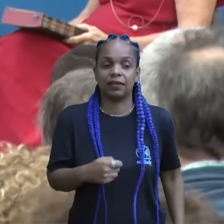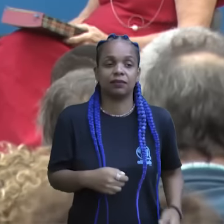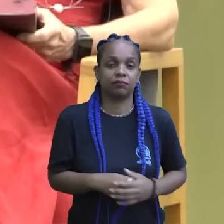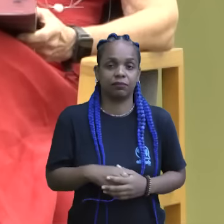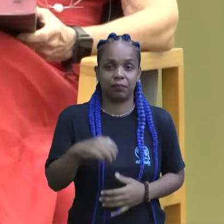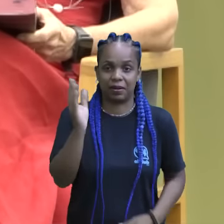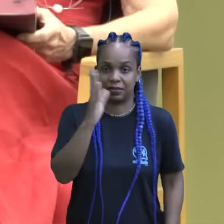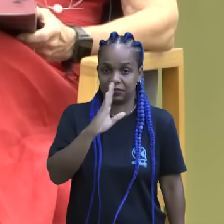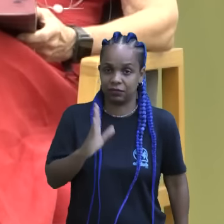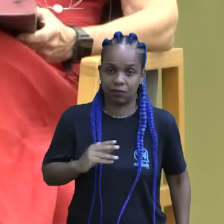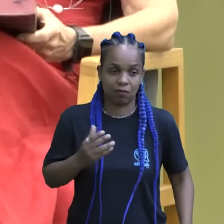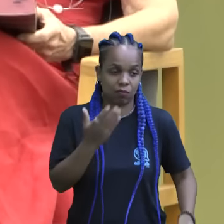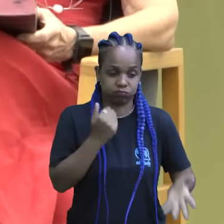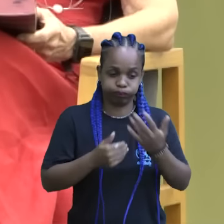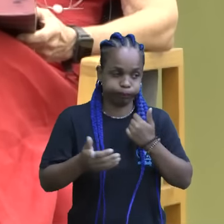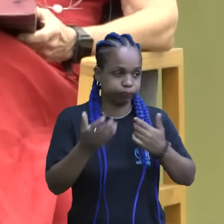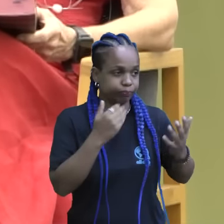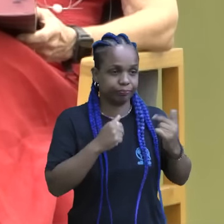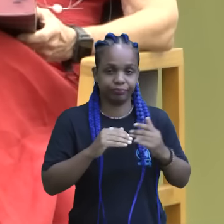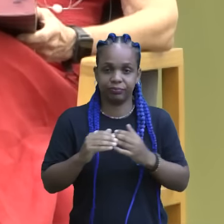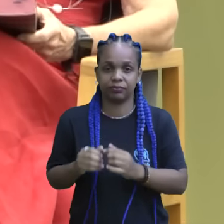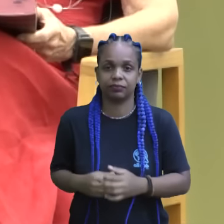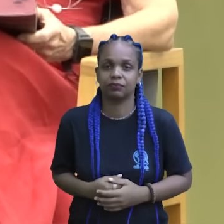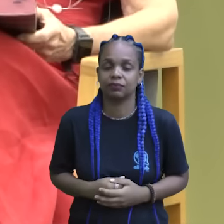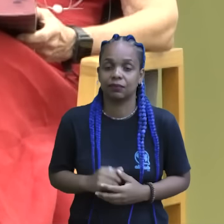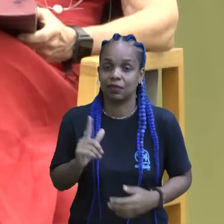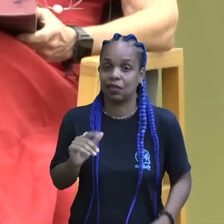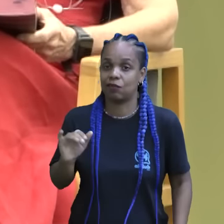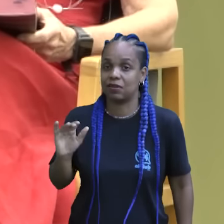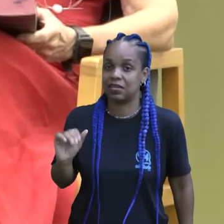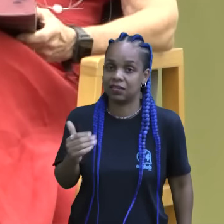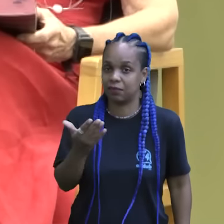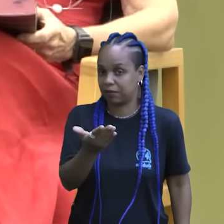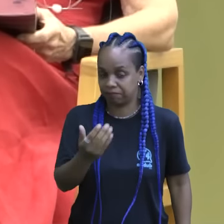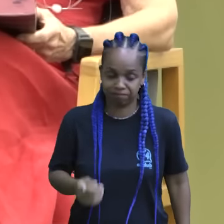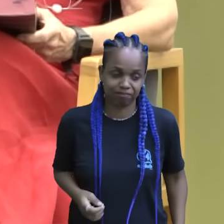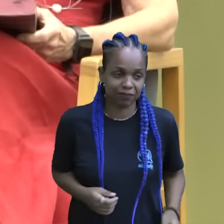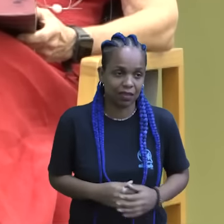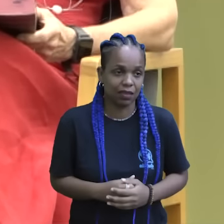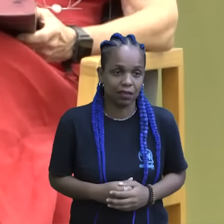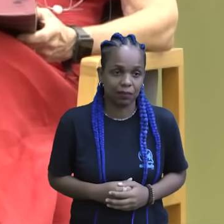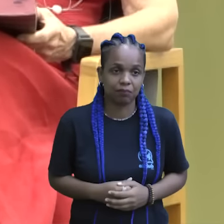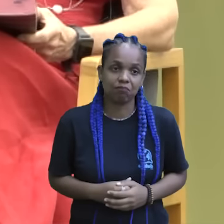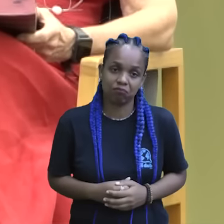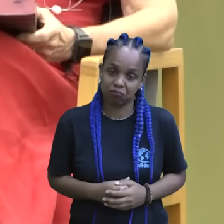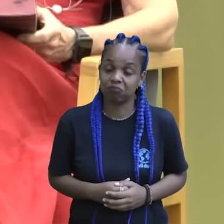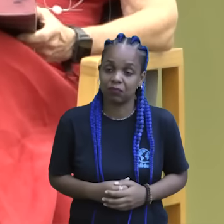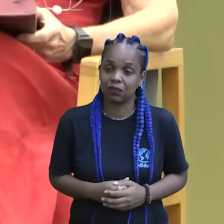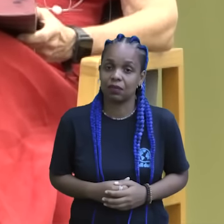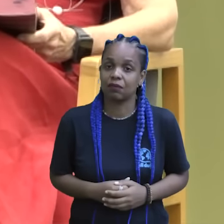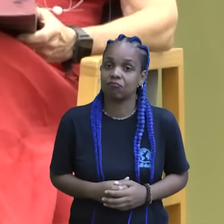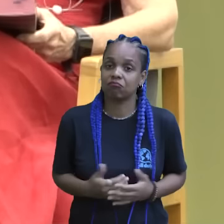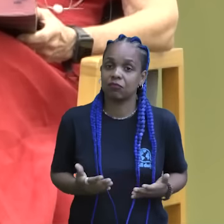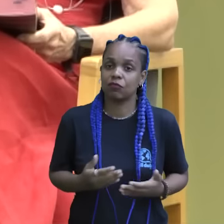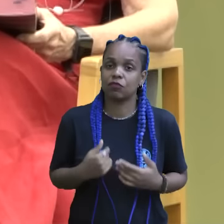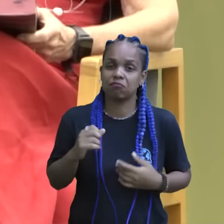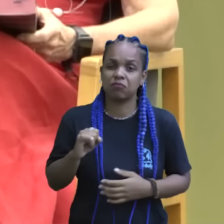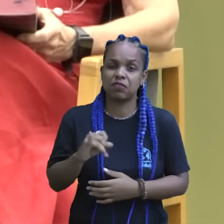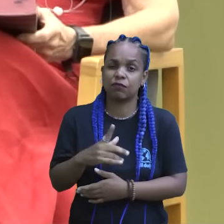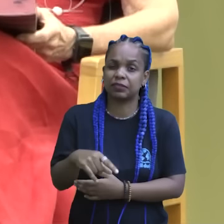Quer dizer, proferindo ataques. E se vocês pensarem, né, o livro mais conhecido e adotado, Policarpo